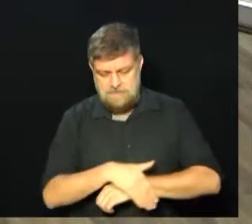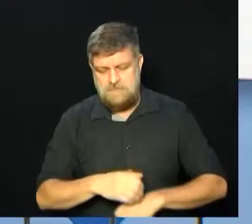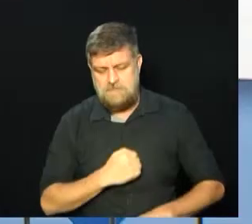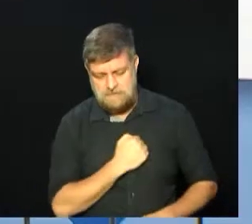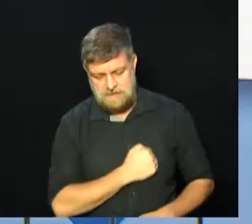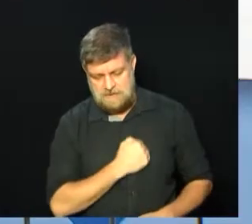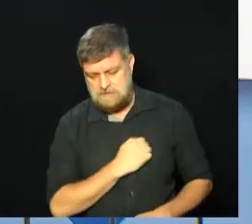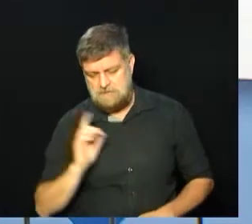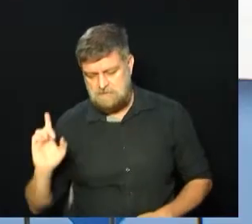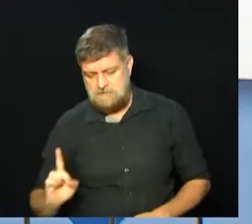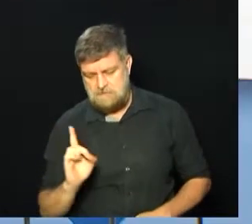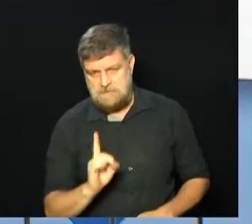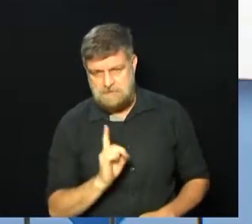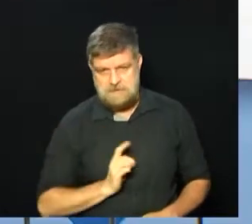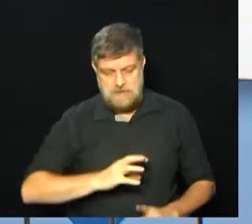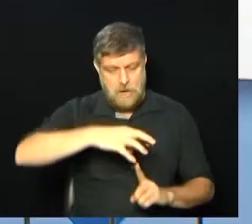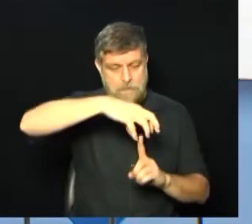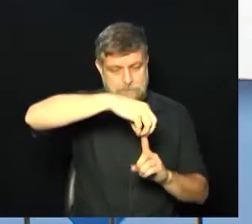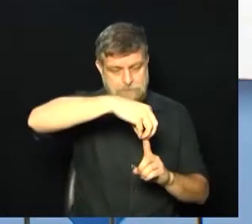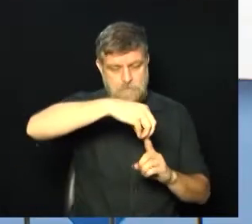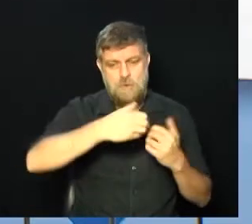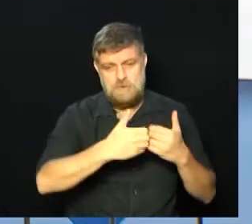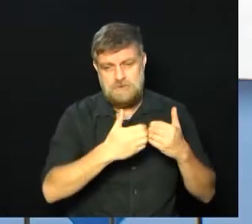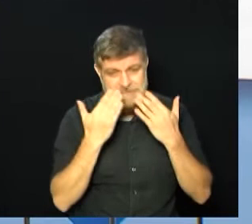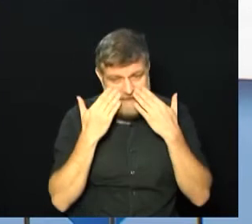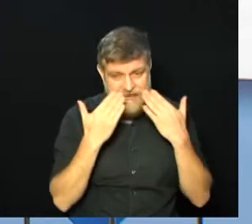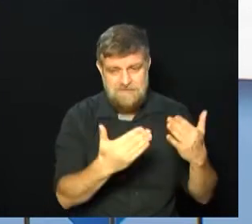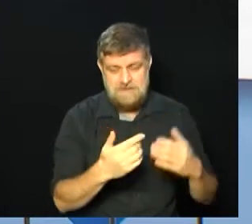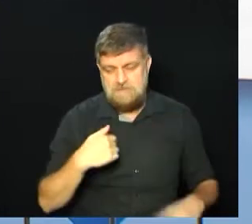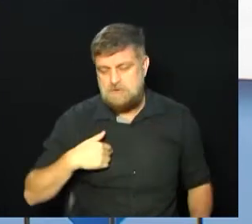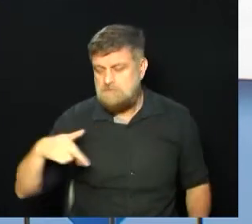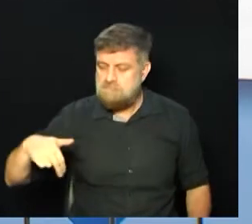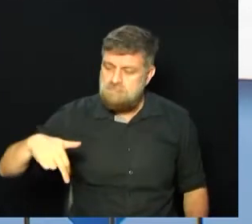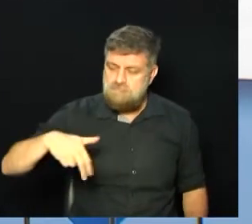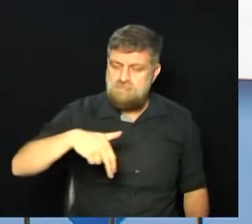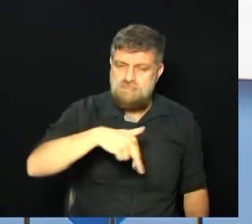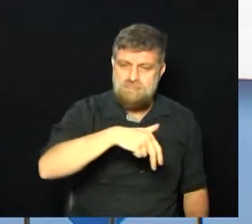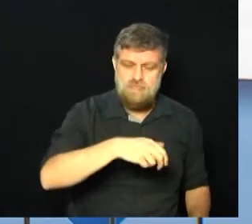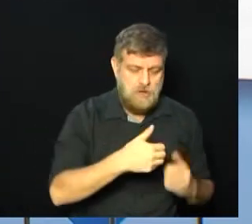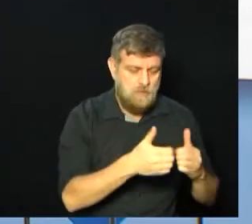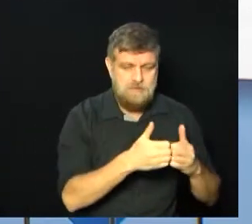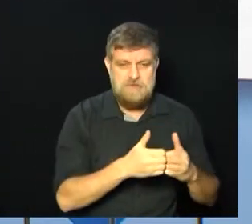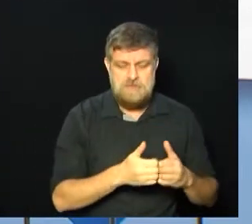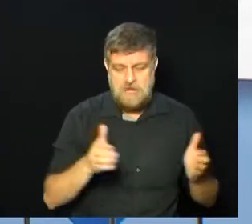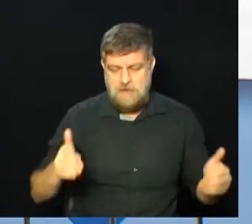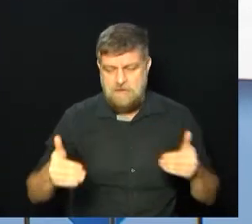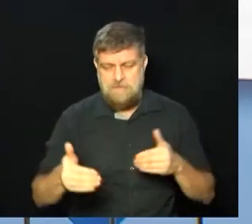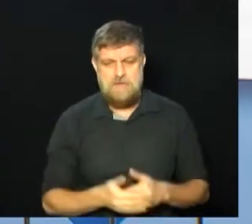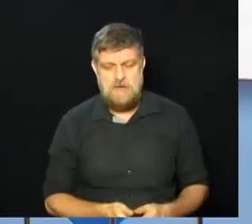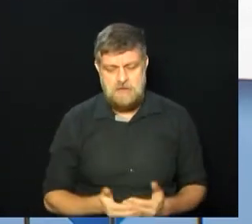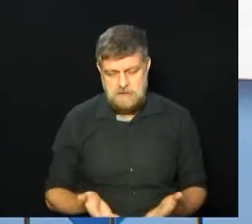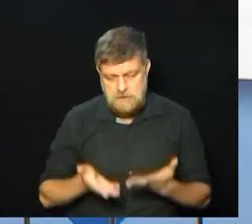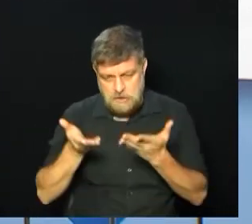Saudade meu e quatro tem um ponto de ônibus e inclusive aqui em frente Aí eu tô passando vou pegar o ônibus já coloco o seu quilo de